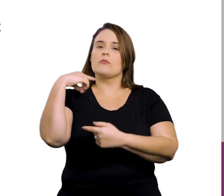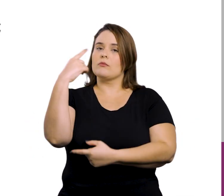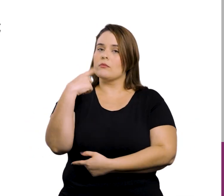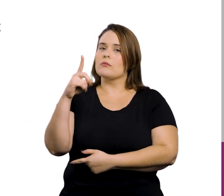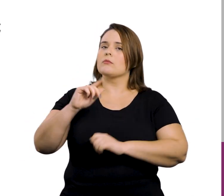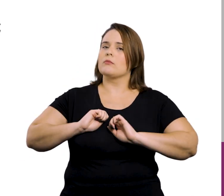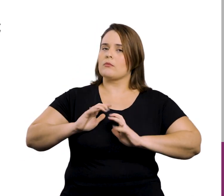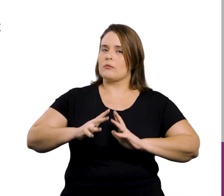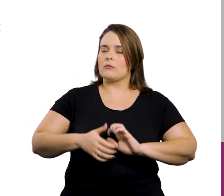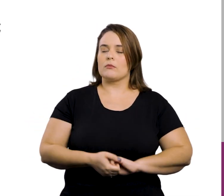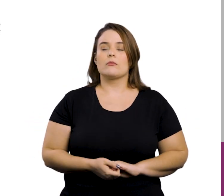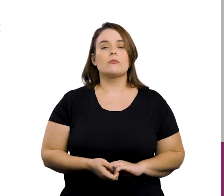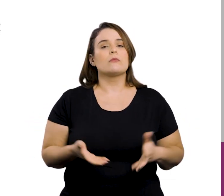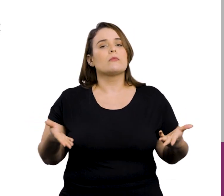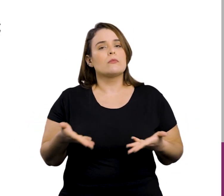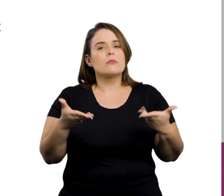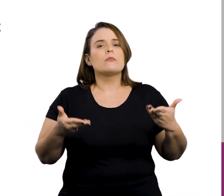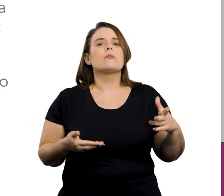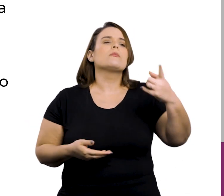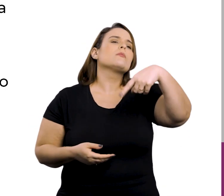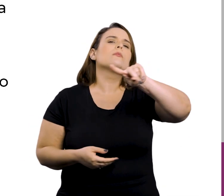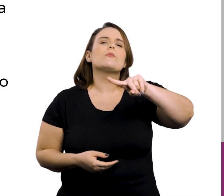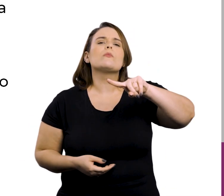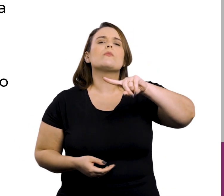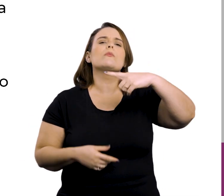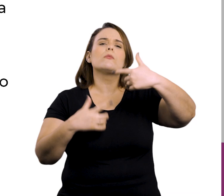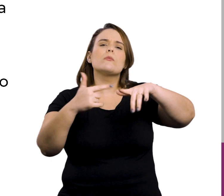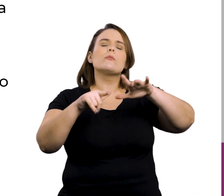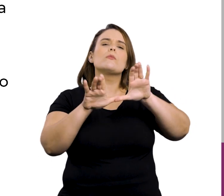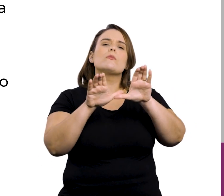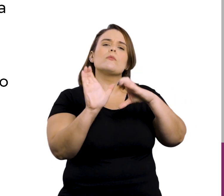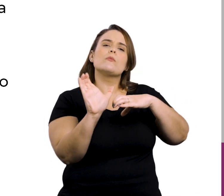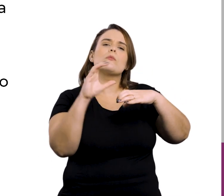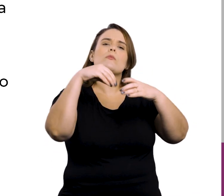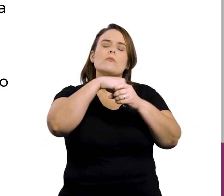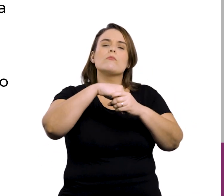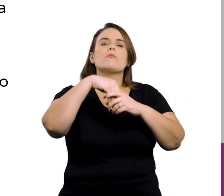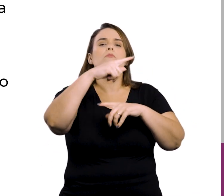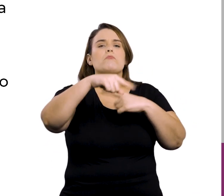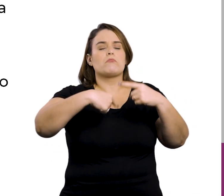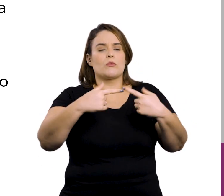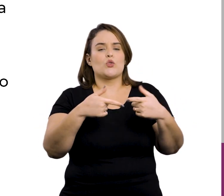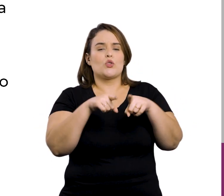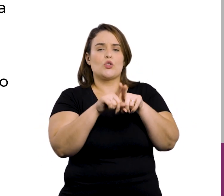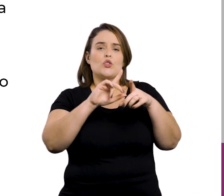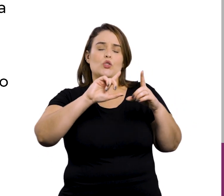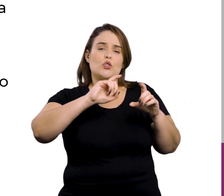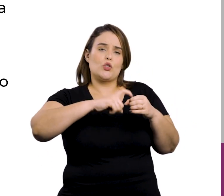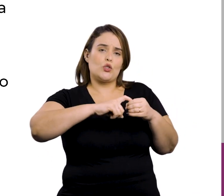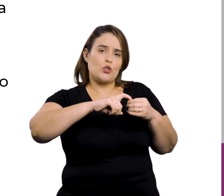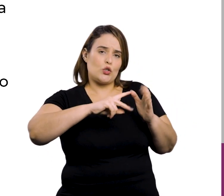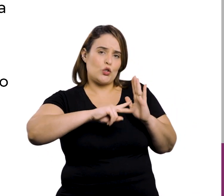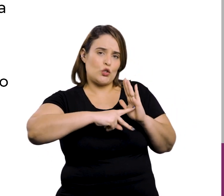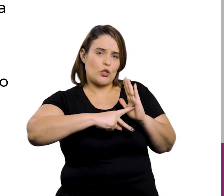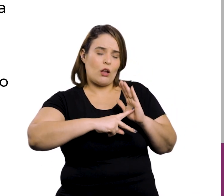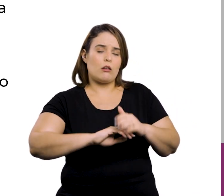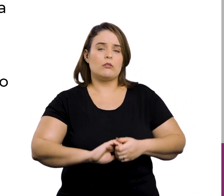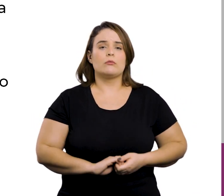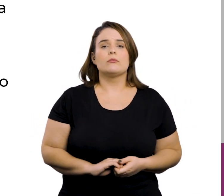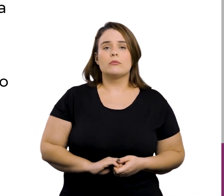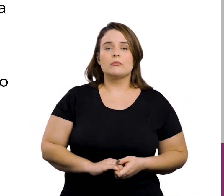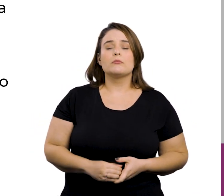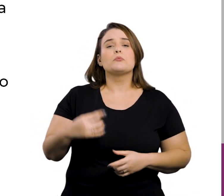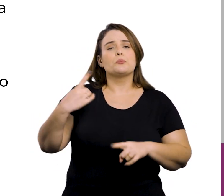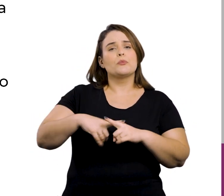e mobilizar parlamentares, atuar junto com os sindicatos e outros grupos. Por que o governo tem